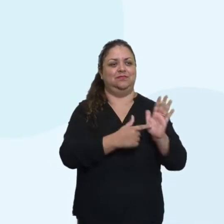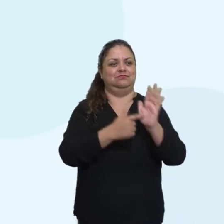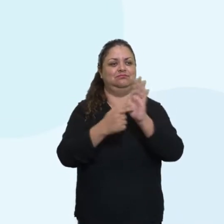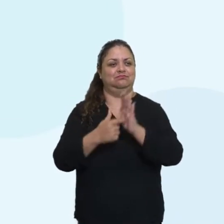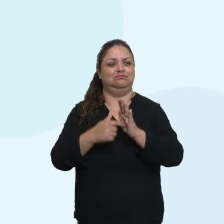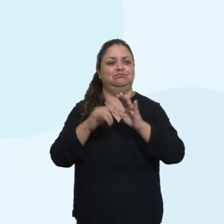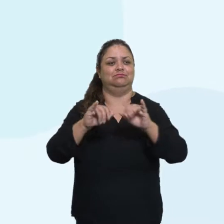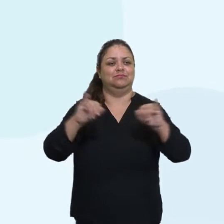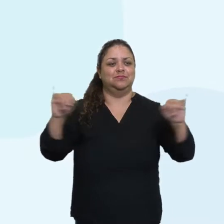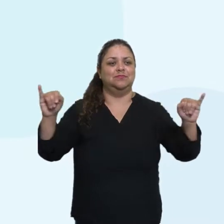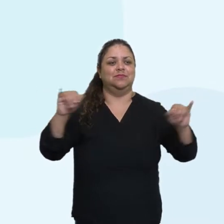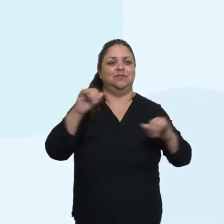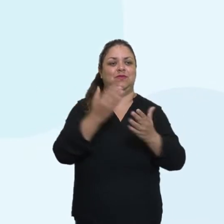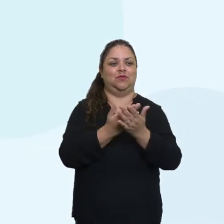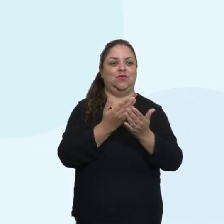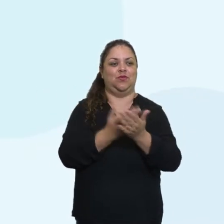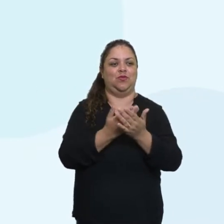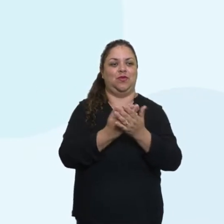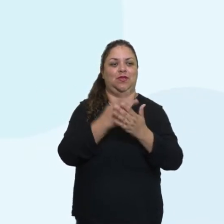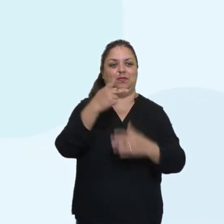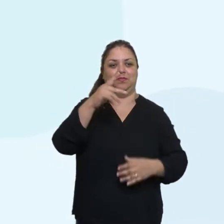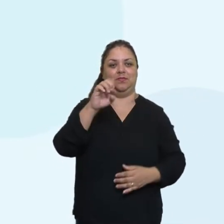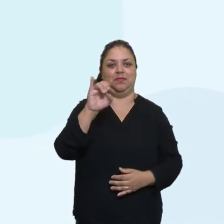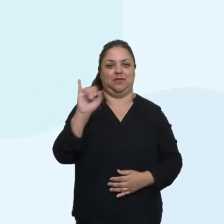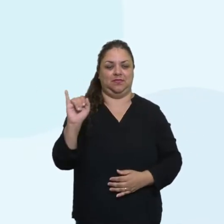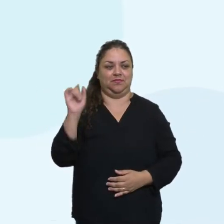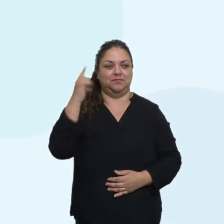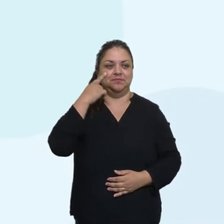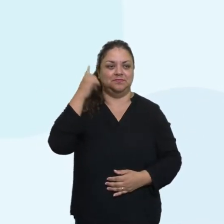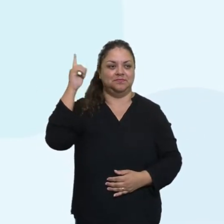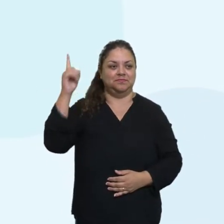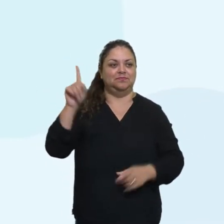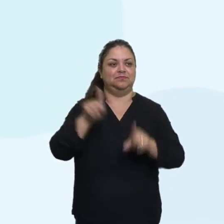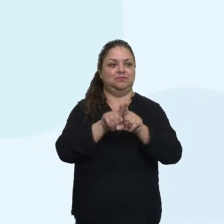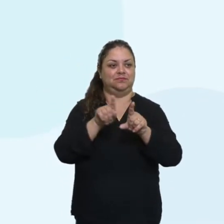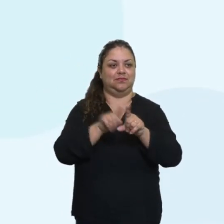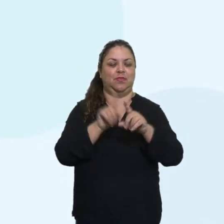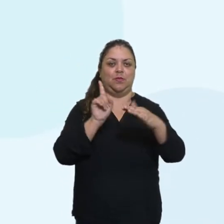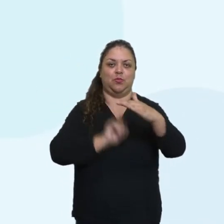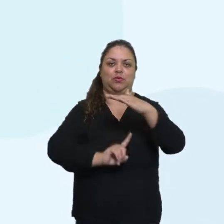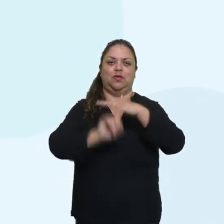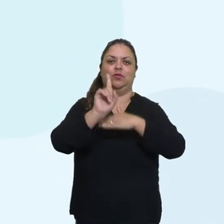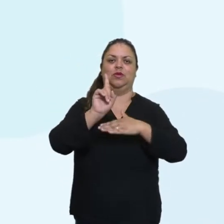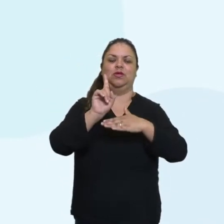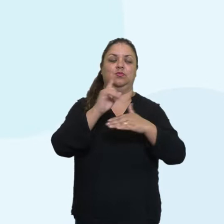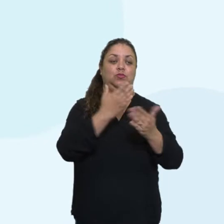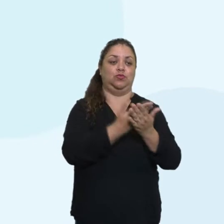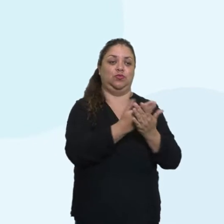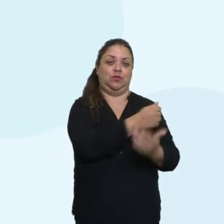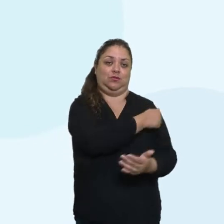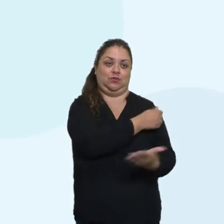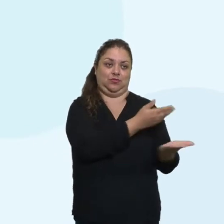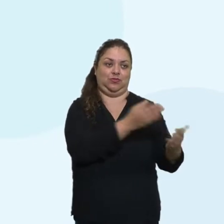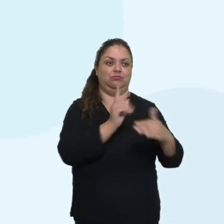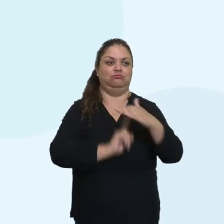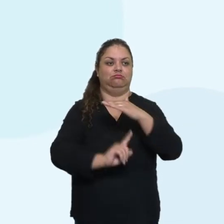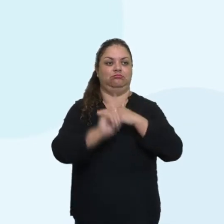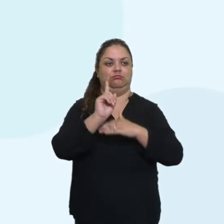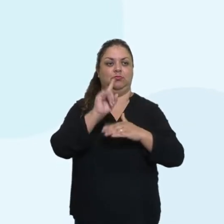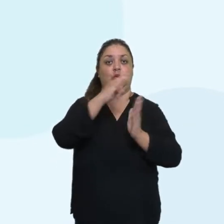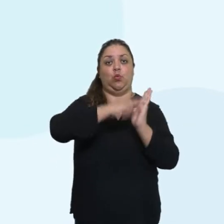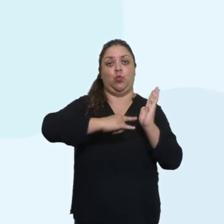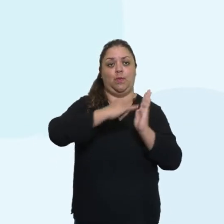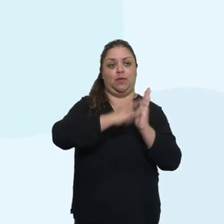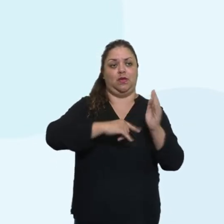depois a gente vai comentar um pouquinho sobre protagonismo estudantil tão importante aí né o documento orientador